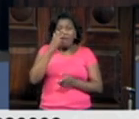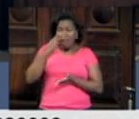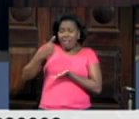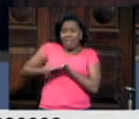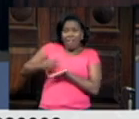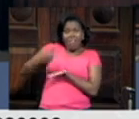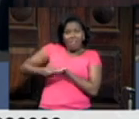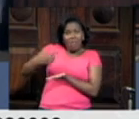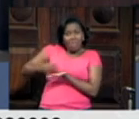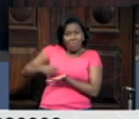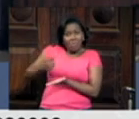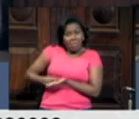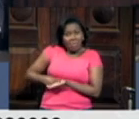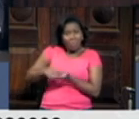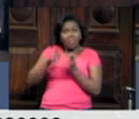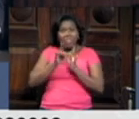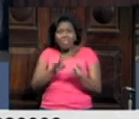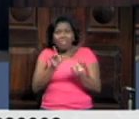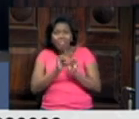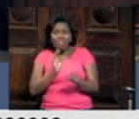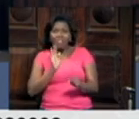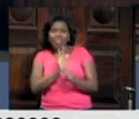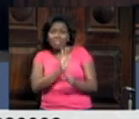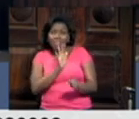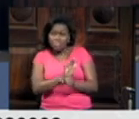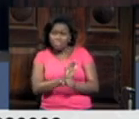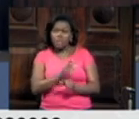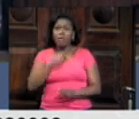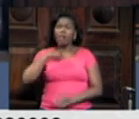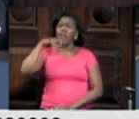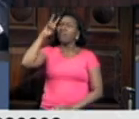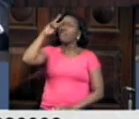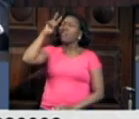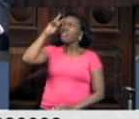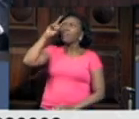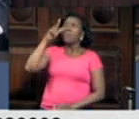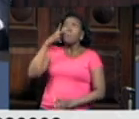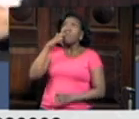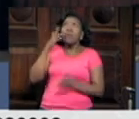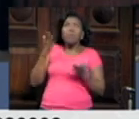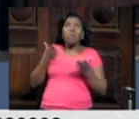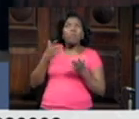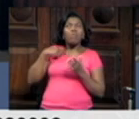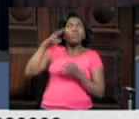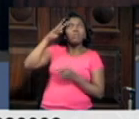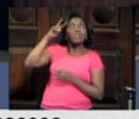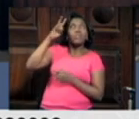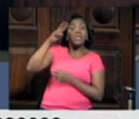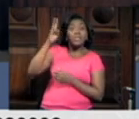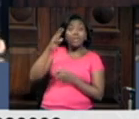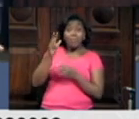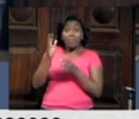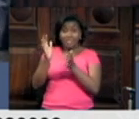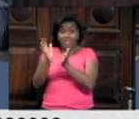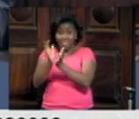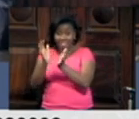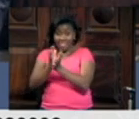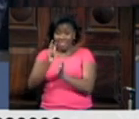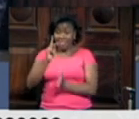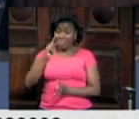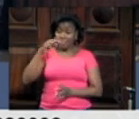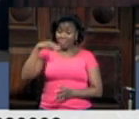para a conclusão da transição. Me lembro como se fosse hoje, no gabinete da liderança do